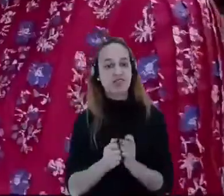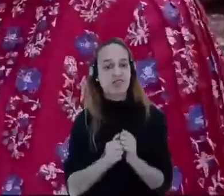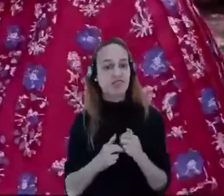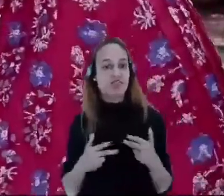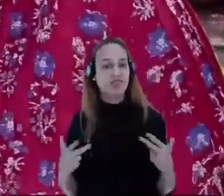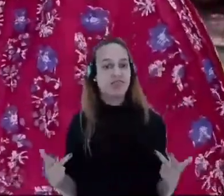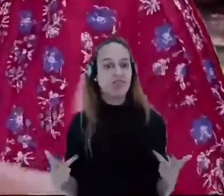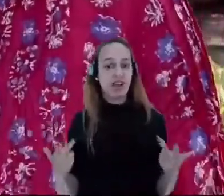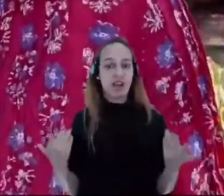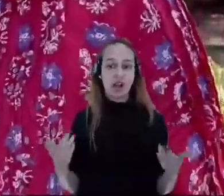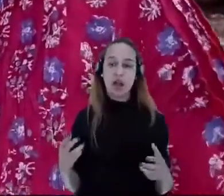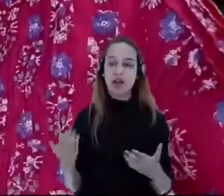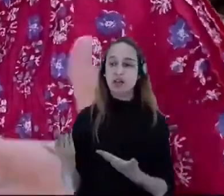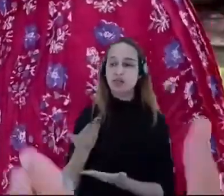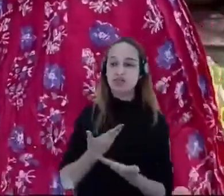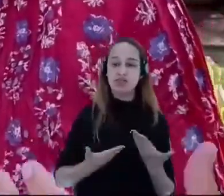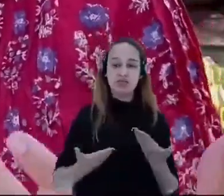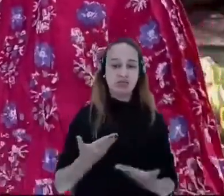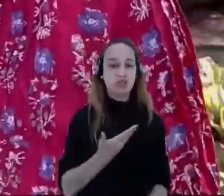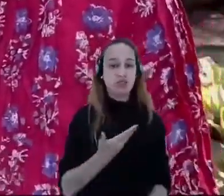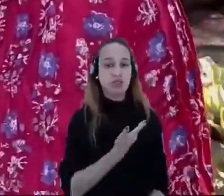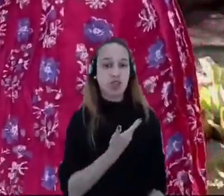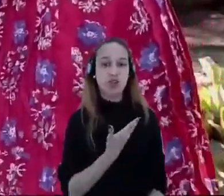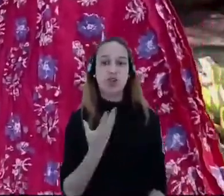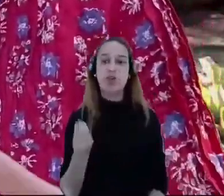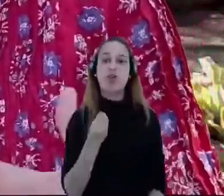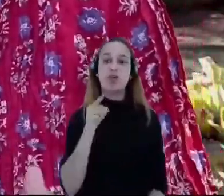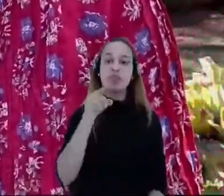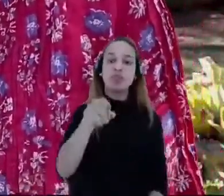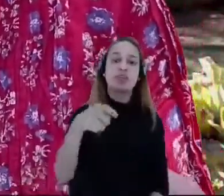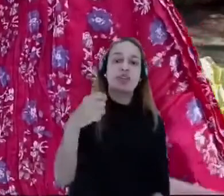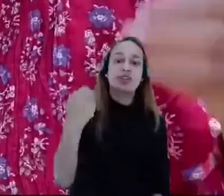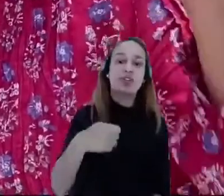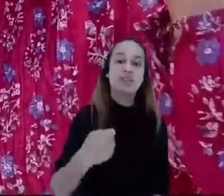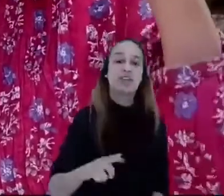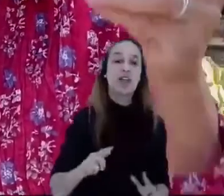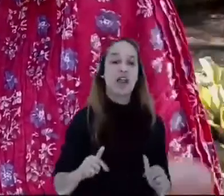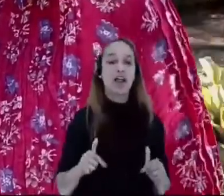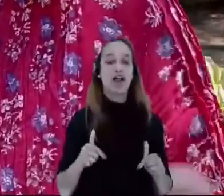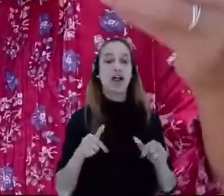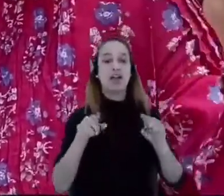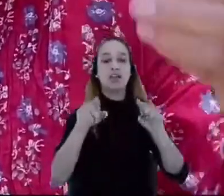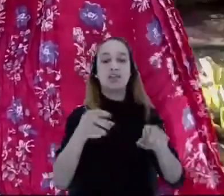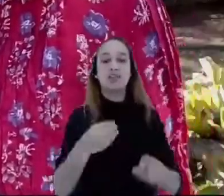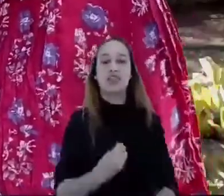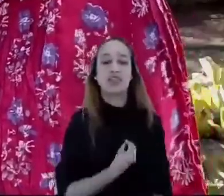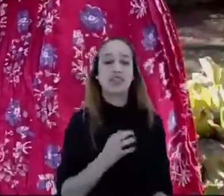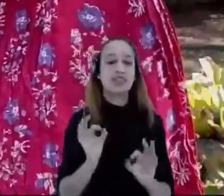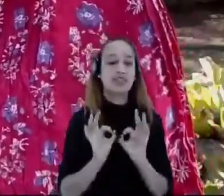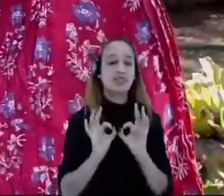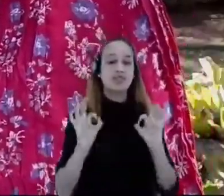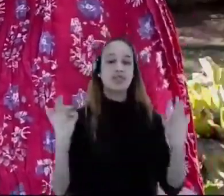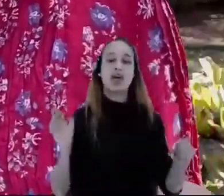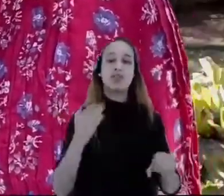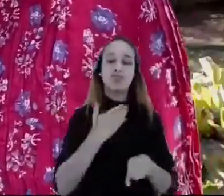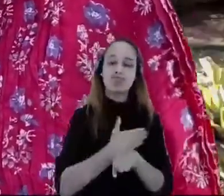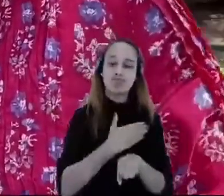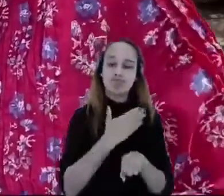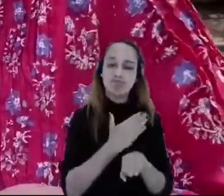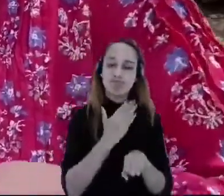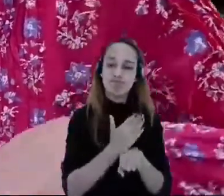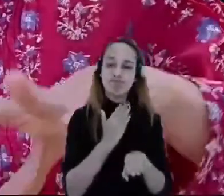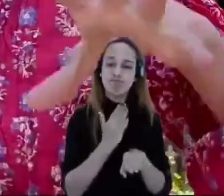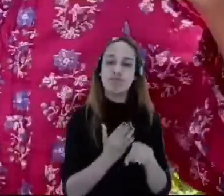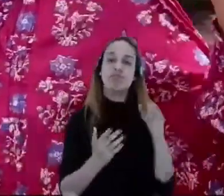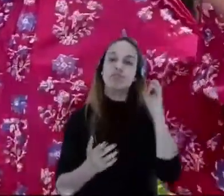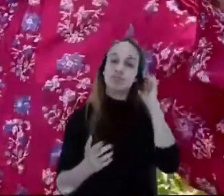com os amigos, como e o que você precisa fazer para que a sua vida esteja plena a cada dia. E olha, se